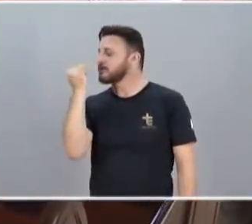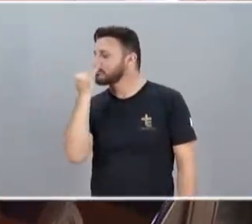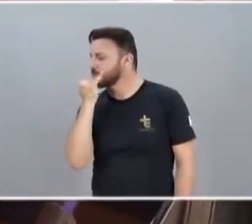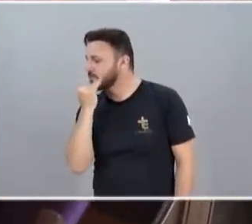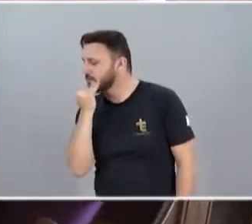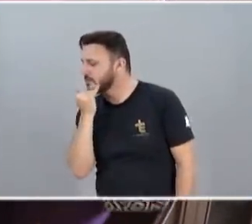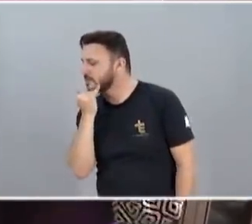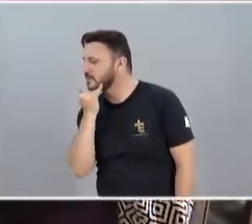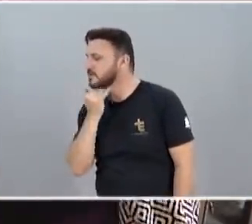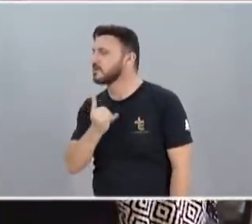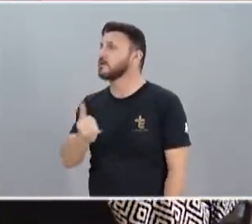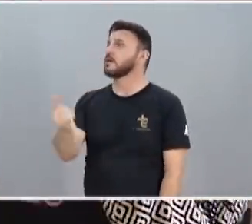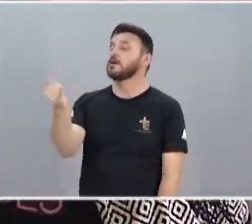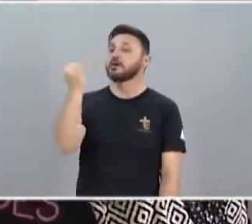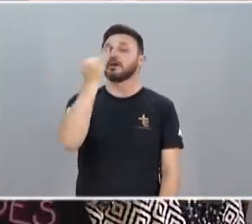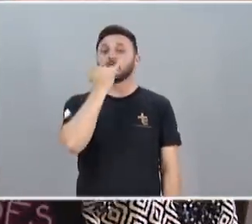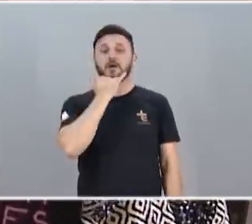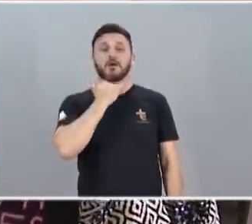pedir